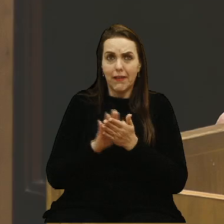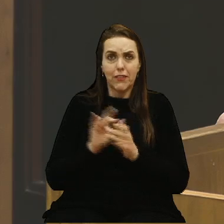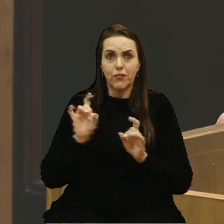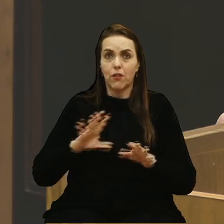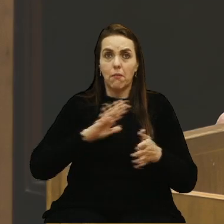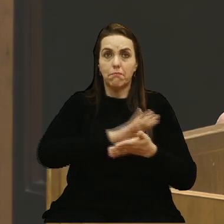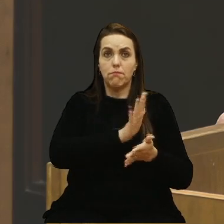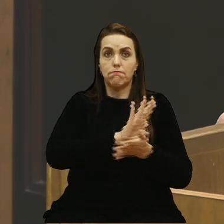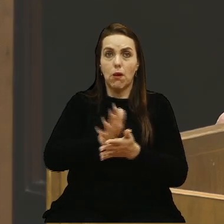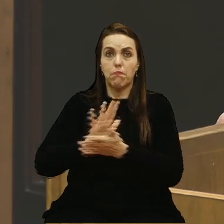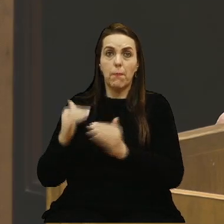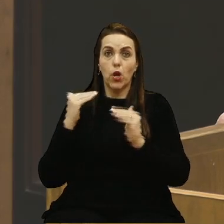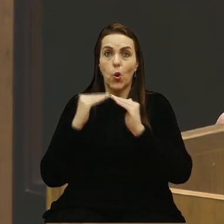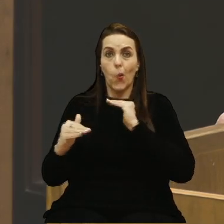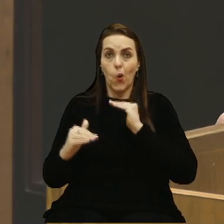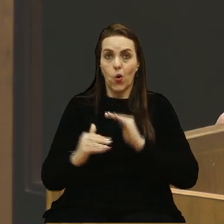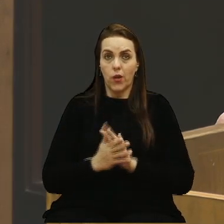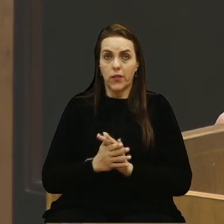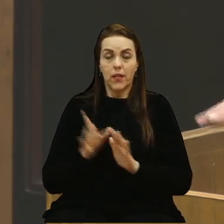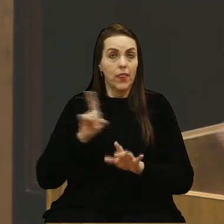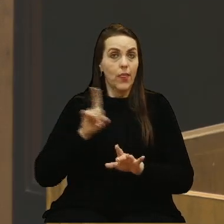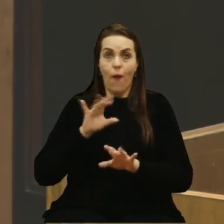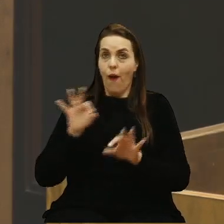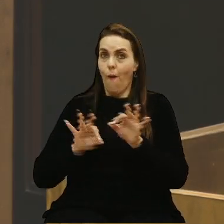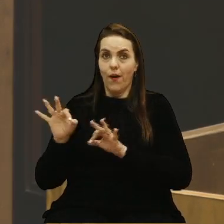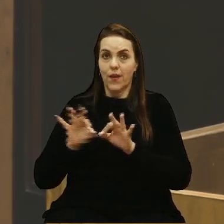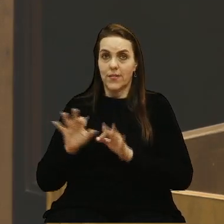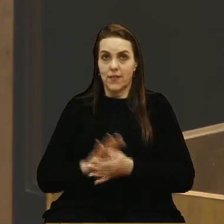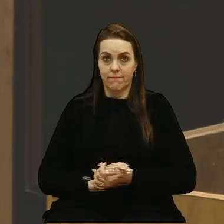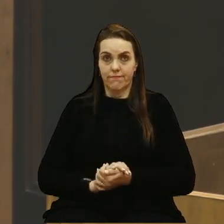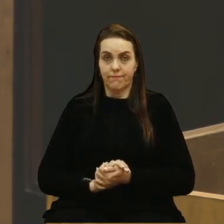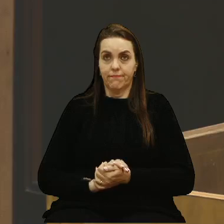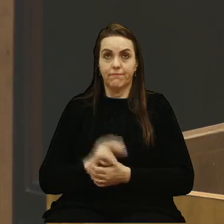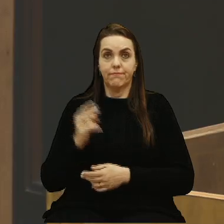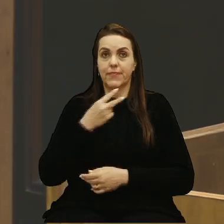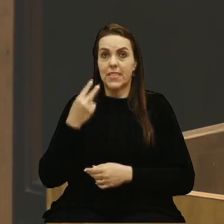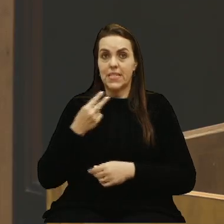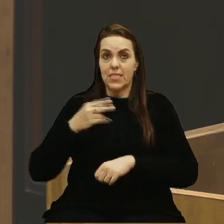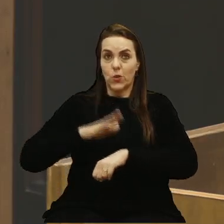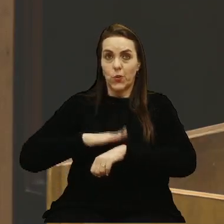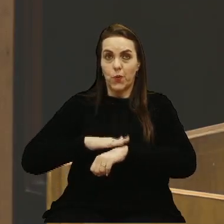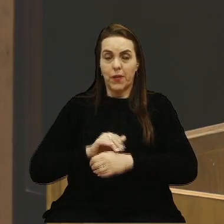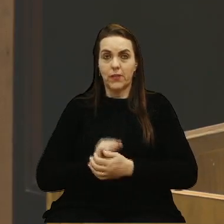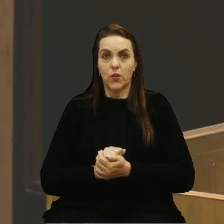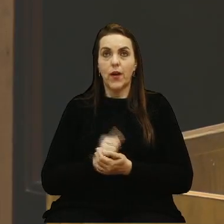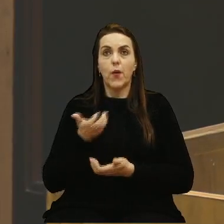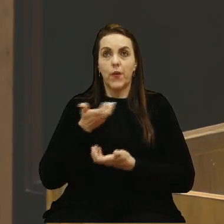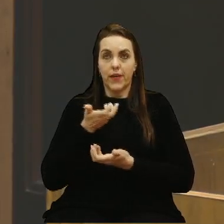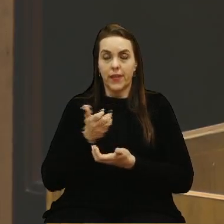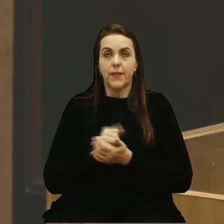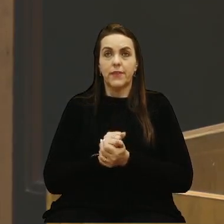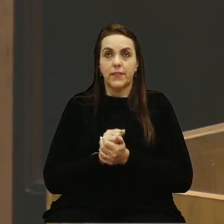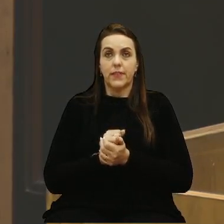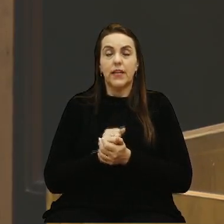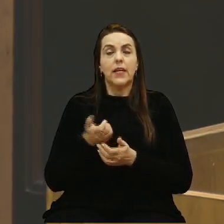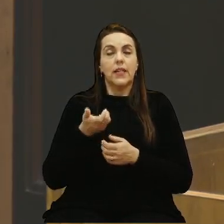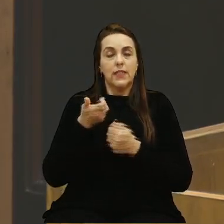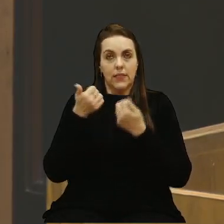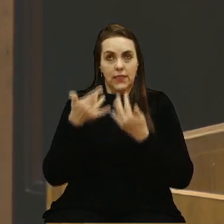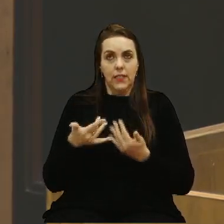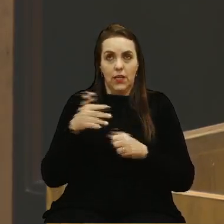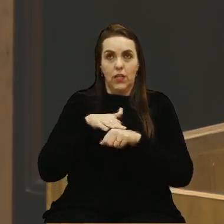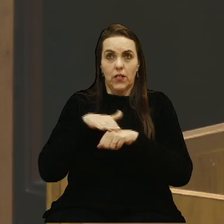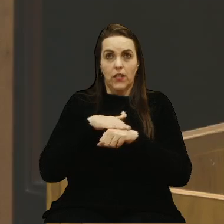por discordar. Não eram nem organizados. E vamos lá, segundo tema. Eu queria tratar, a gente conversou